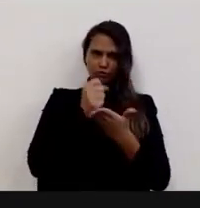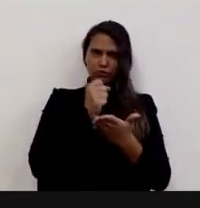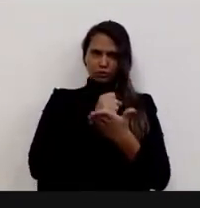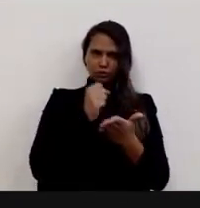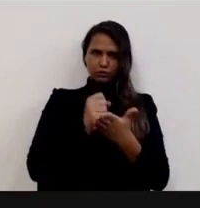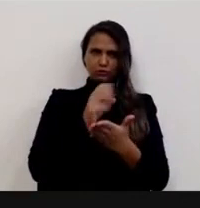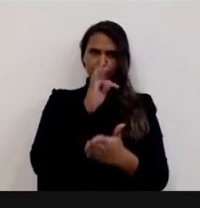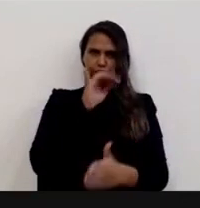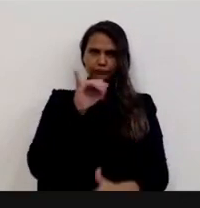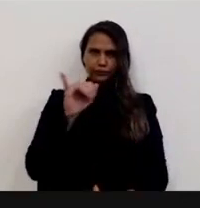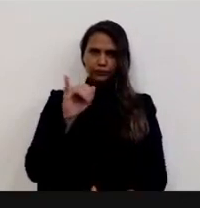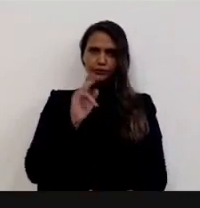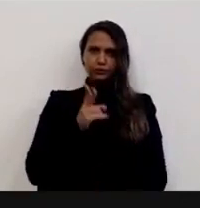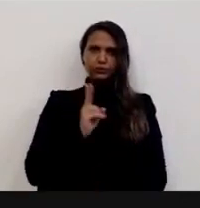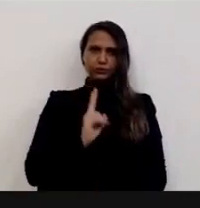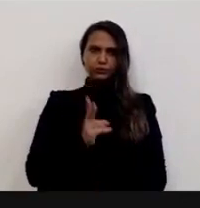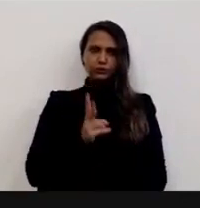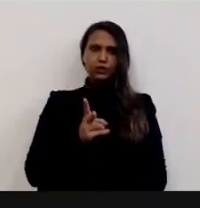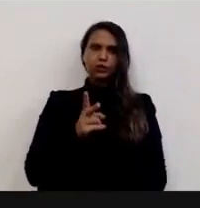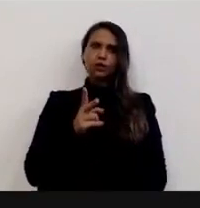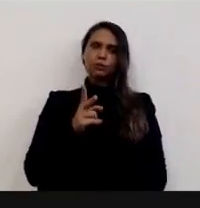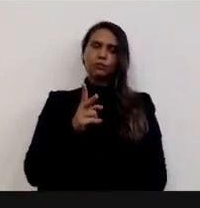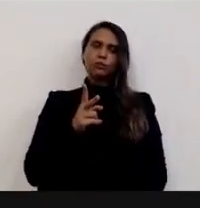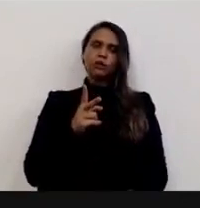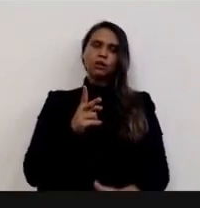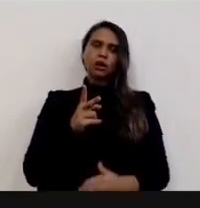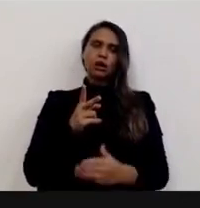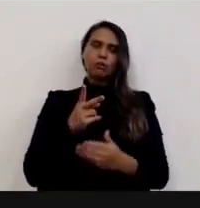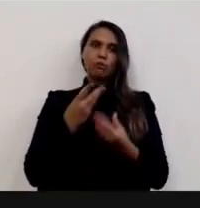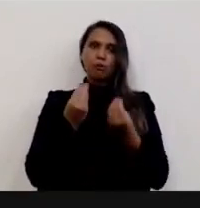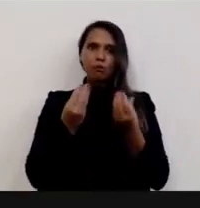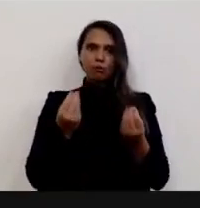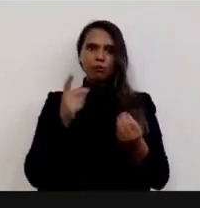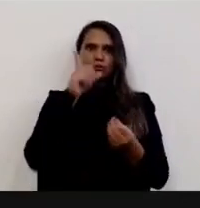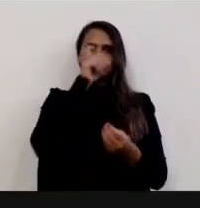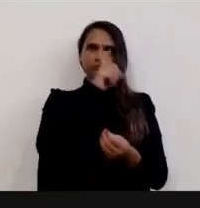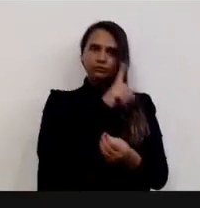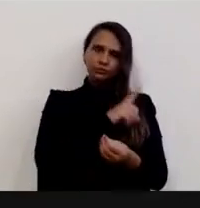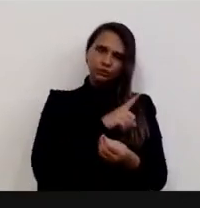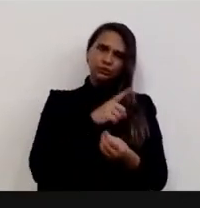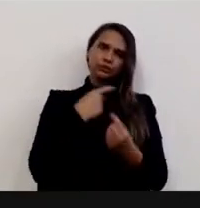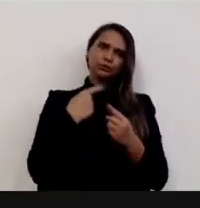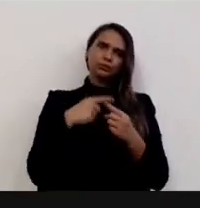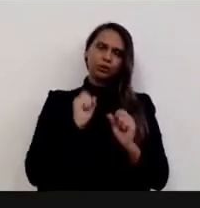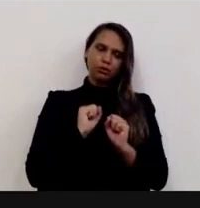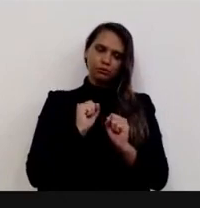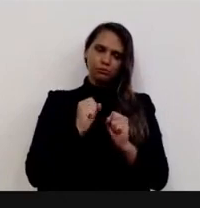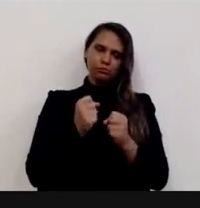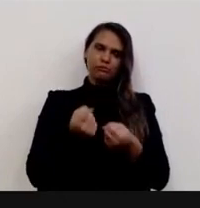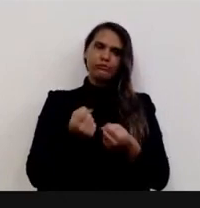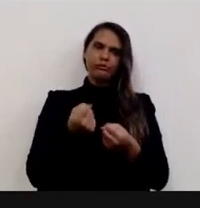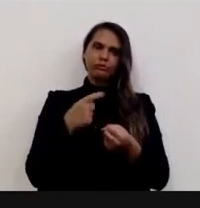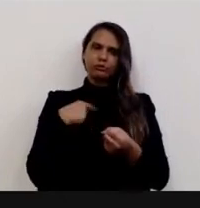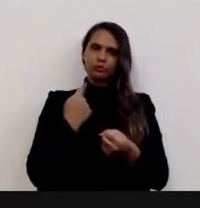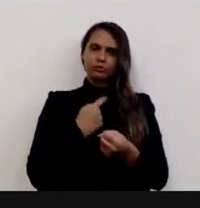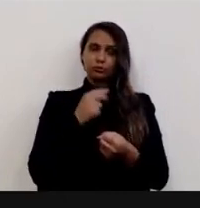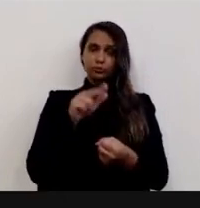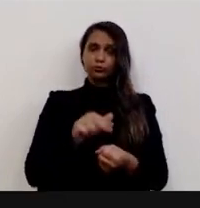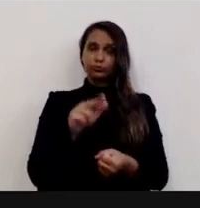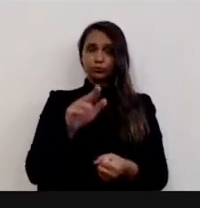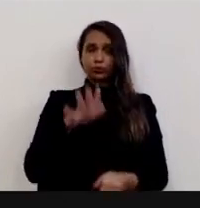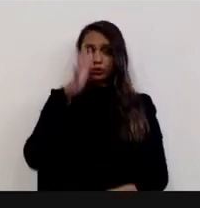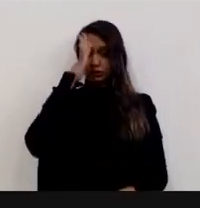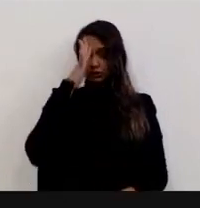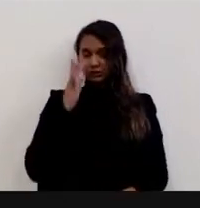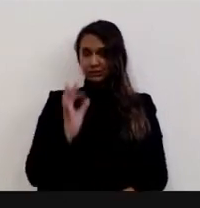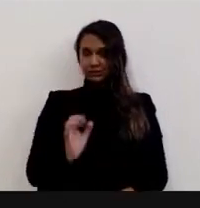e sempre a pesquisa de preço foi um calo, né? Algo que demandava muito esforço, e a gente nunca tinha certeza